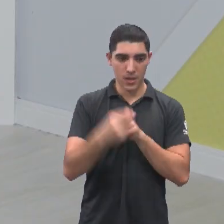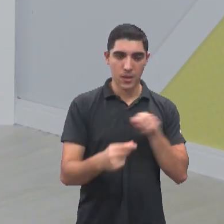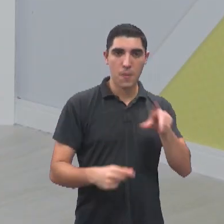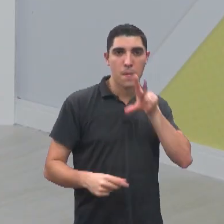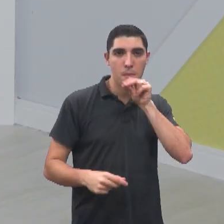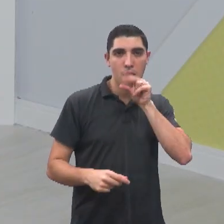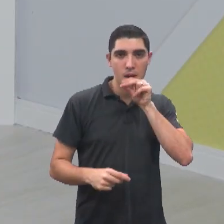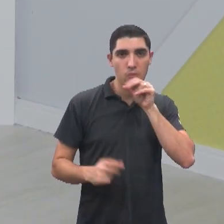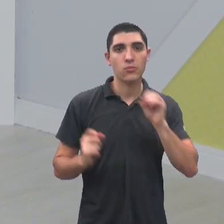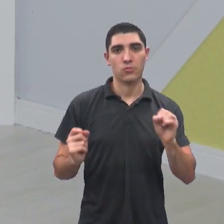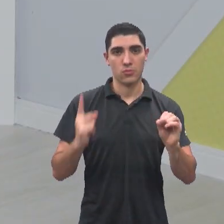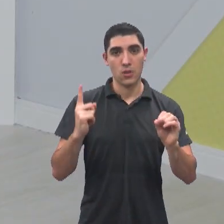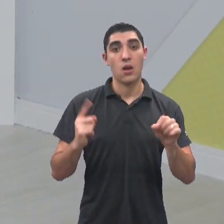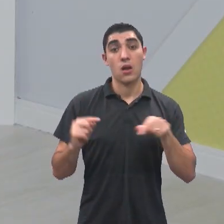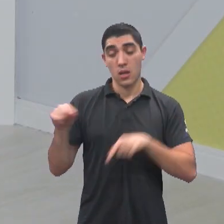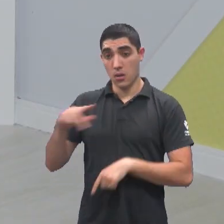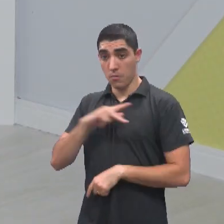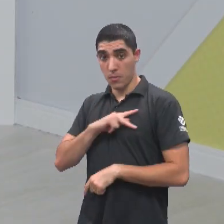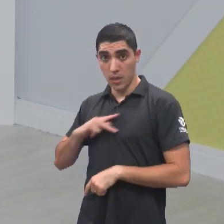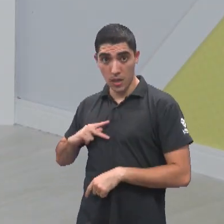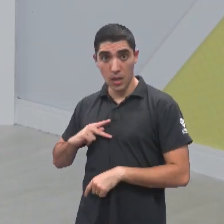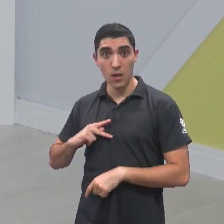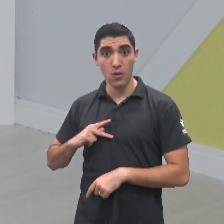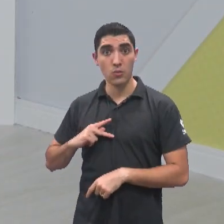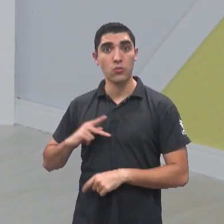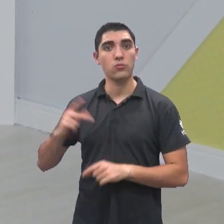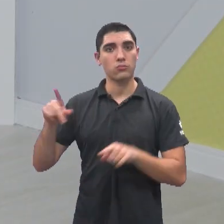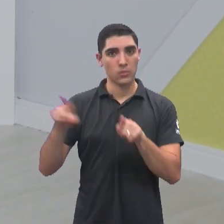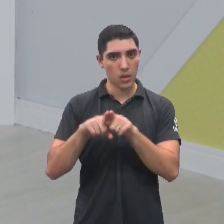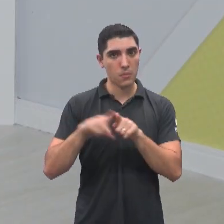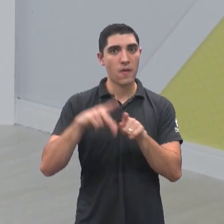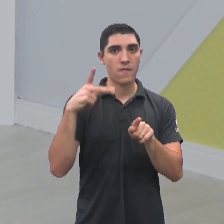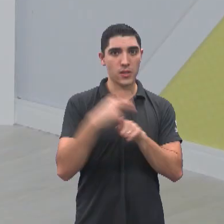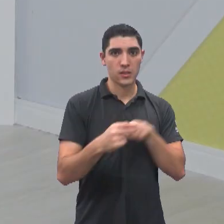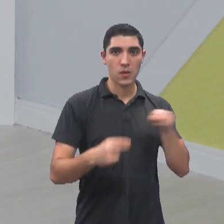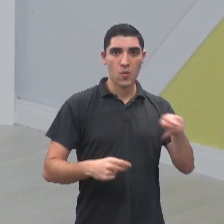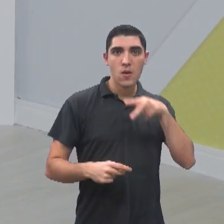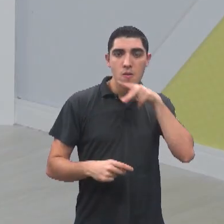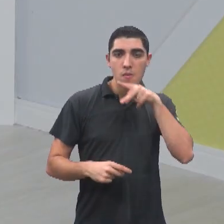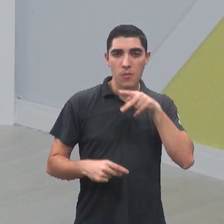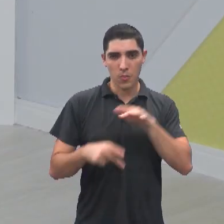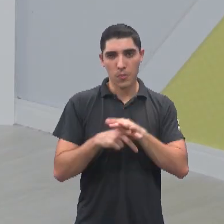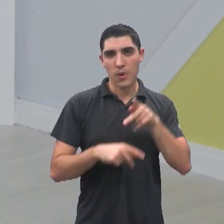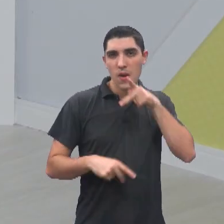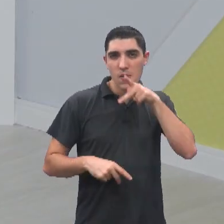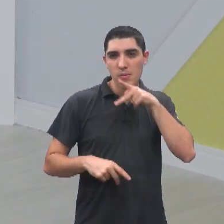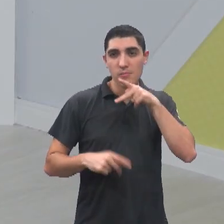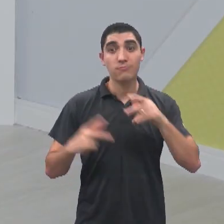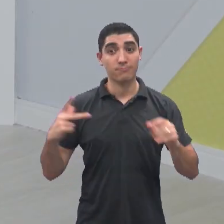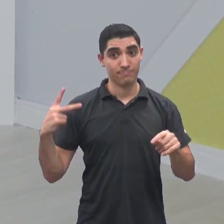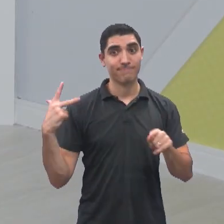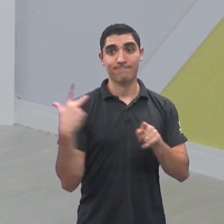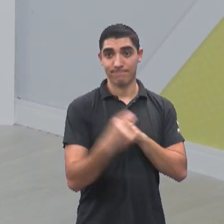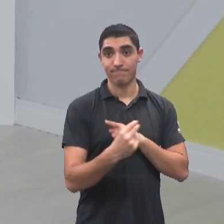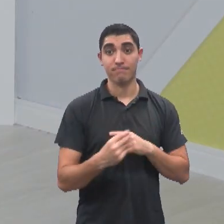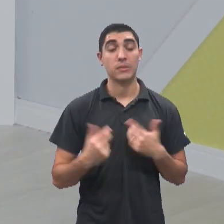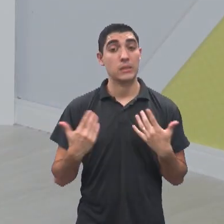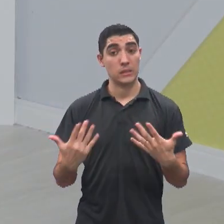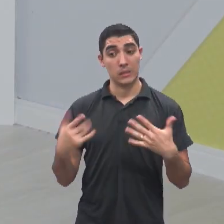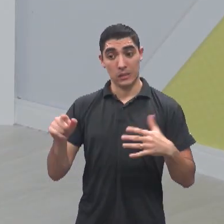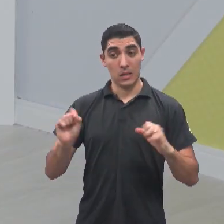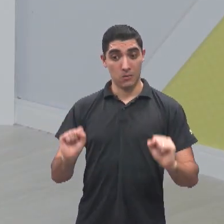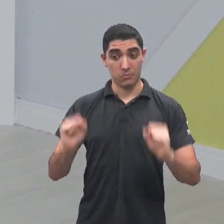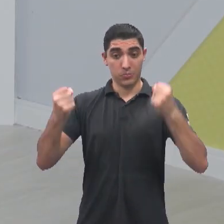faz 2-1 no Unifacisa. É as oitavas de final do campeonato. O NBB 17 está se afunilando, está chegando na sua